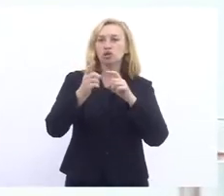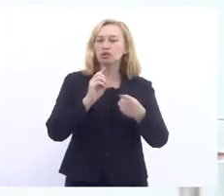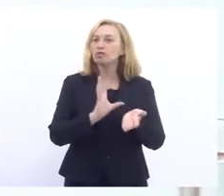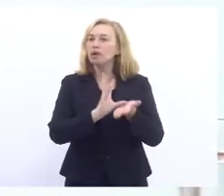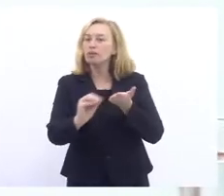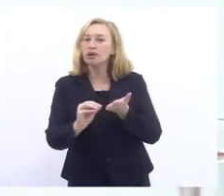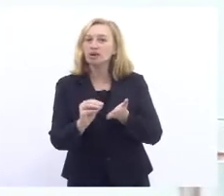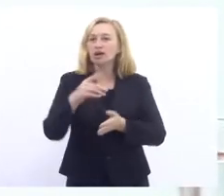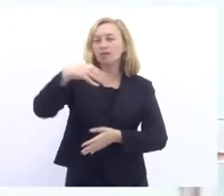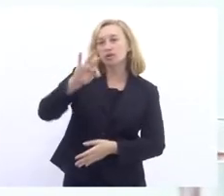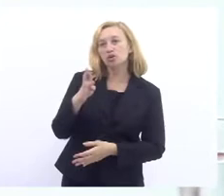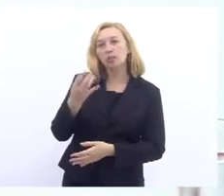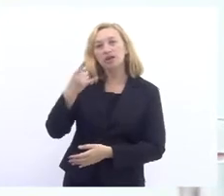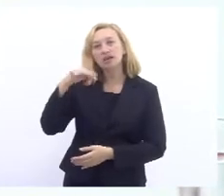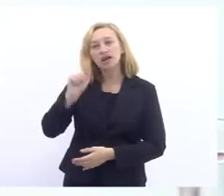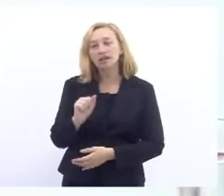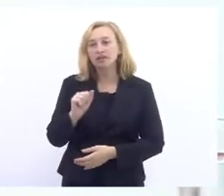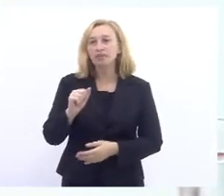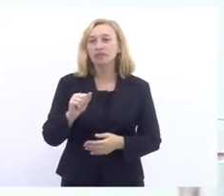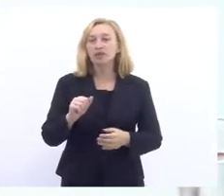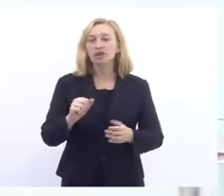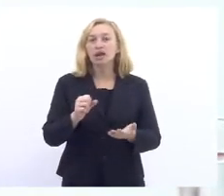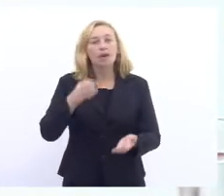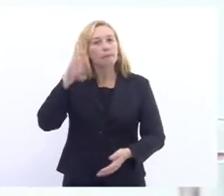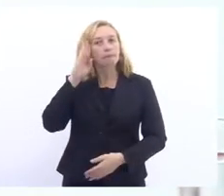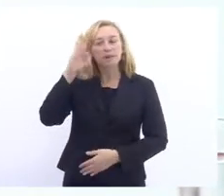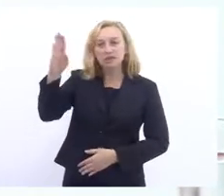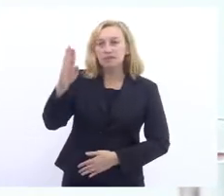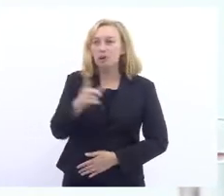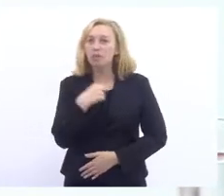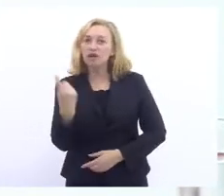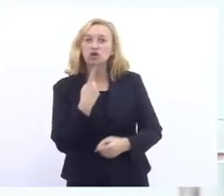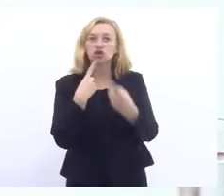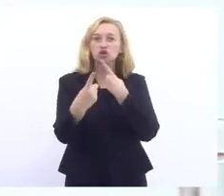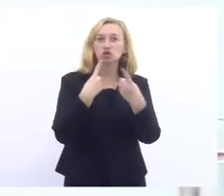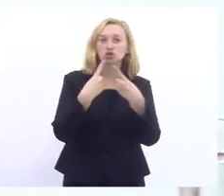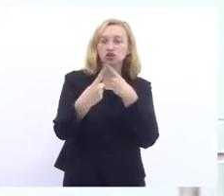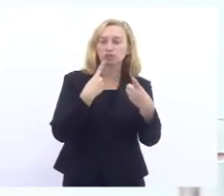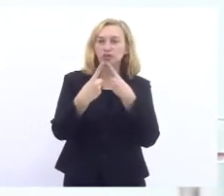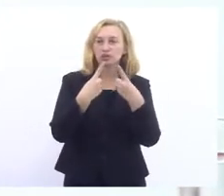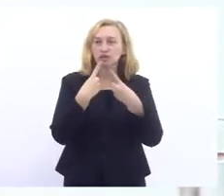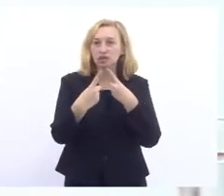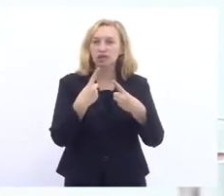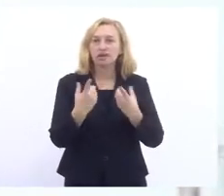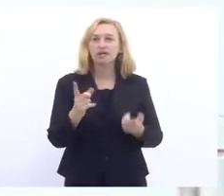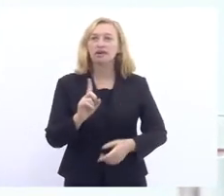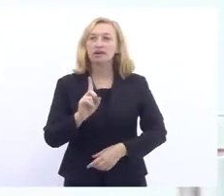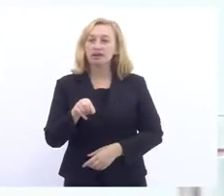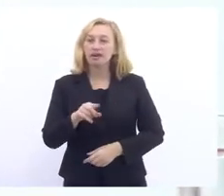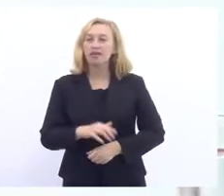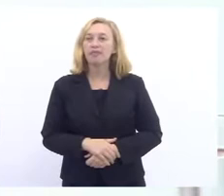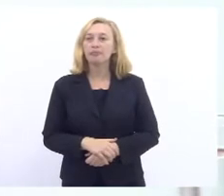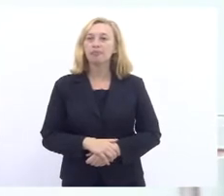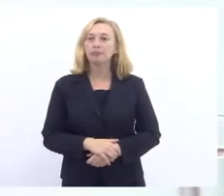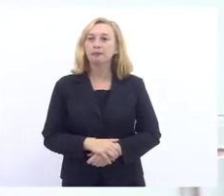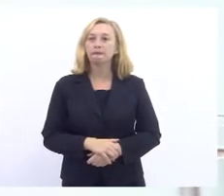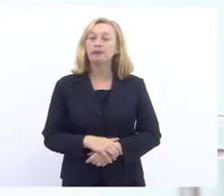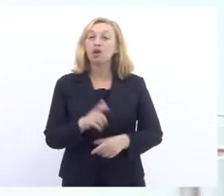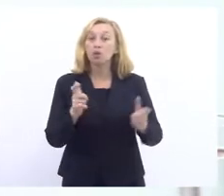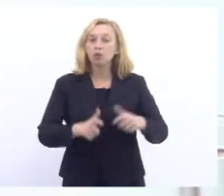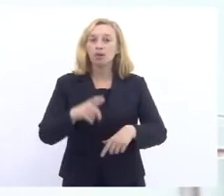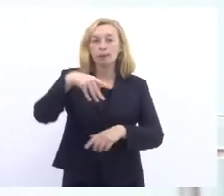Poli Tânia a cada Fluminense tem sido um pilar importante para nós discutimos esta que é a região